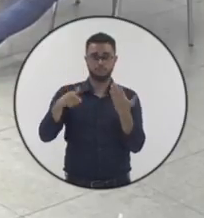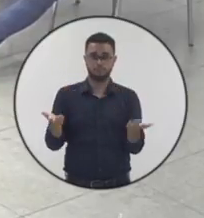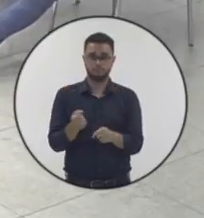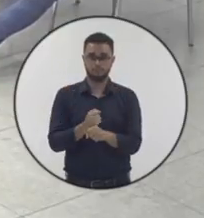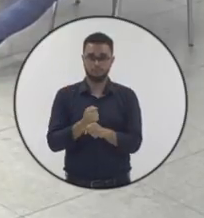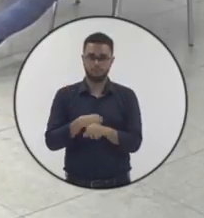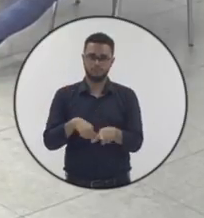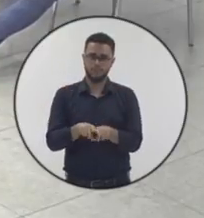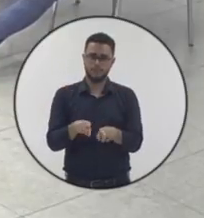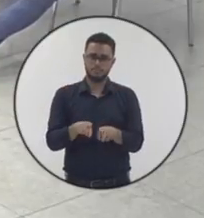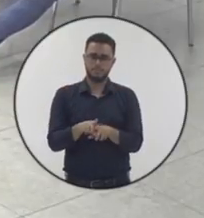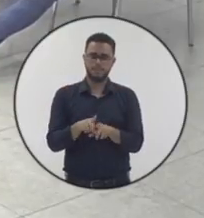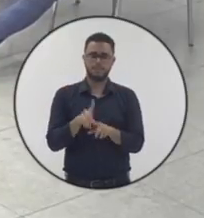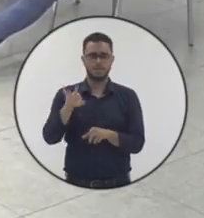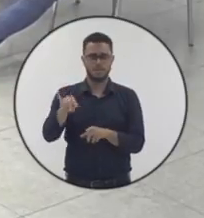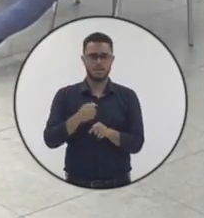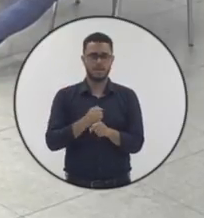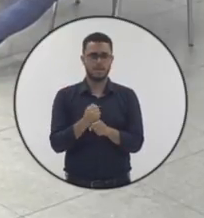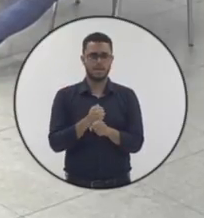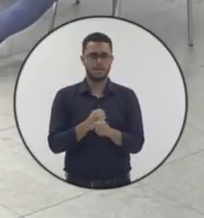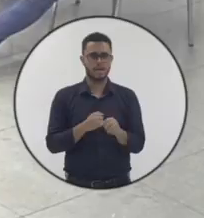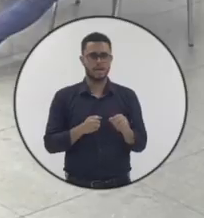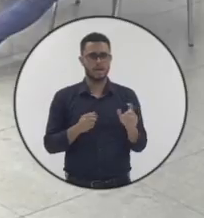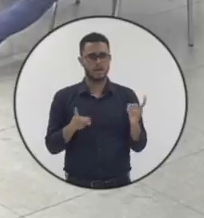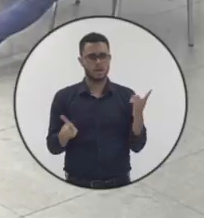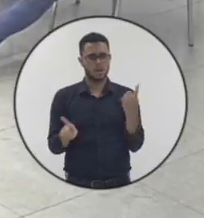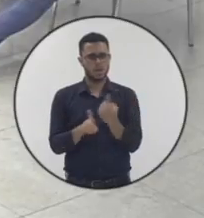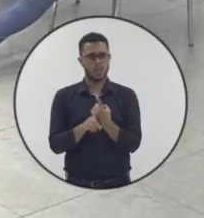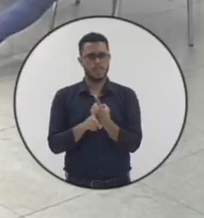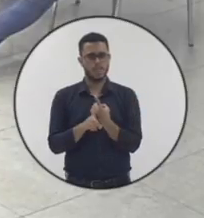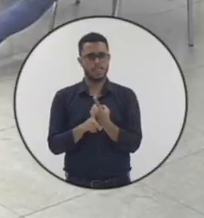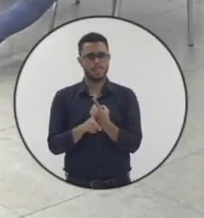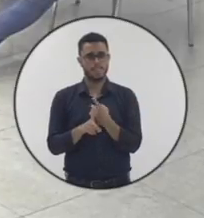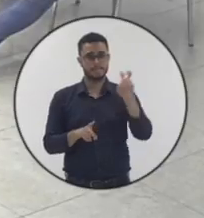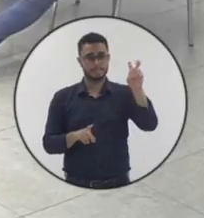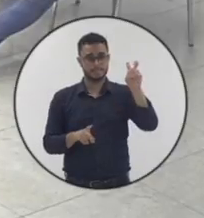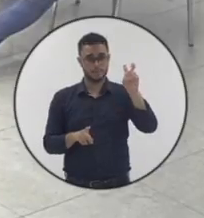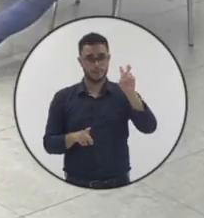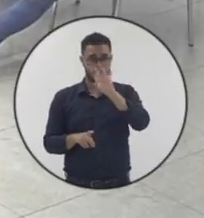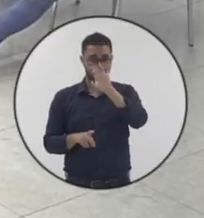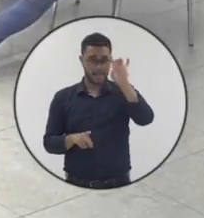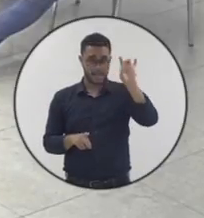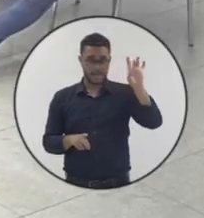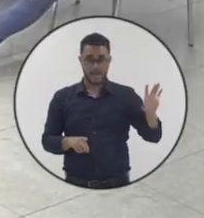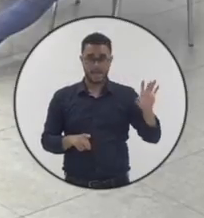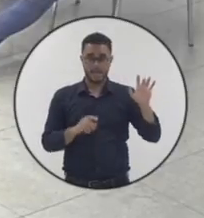será um ano em que nós realizaremos 5 encontros, um em cada região do país,